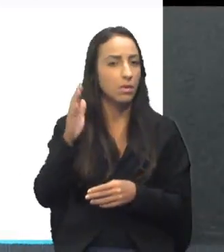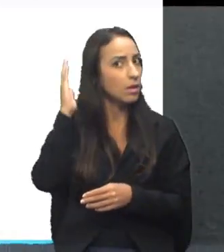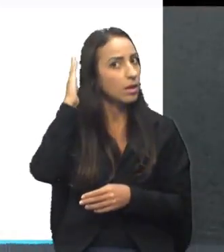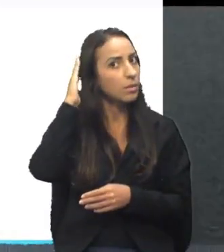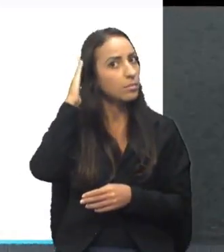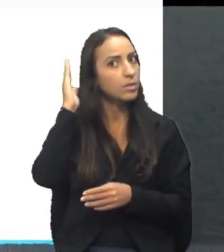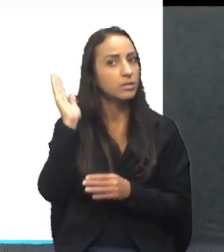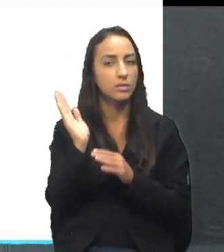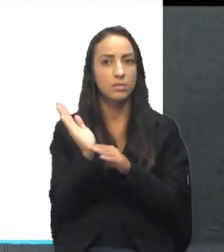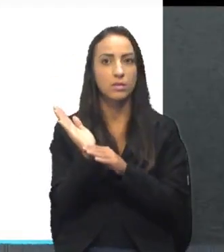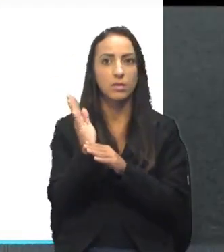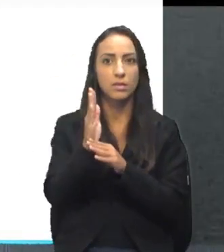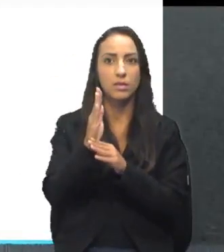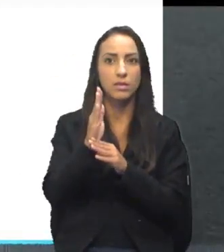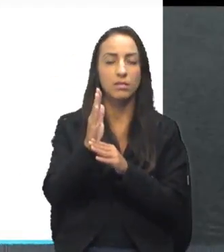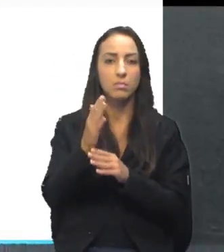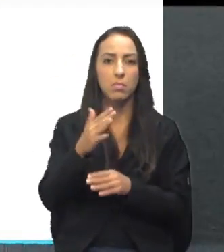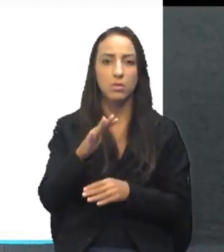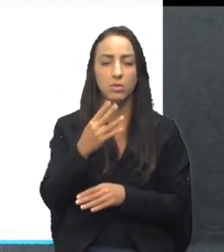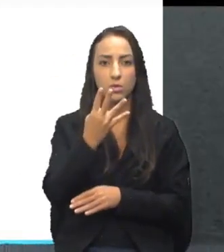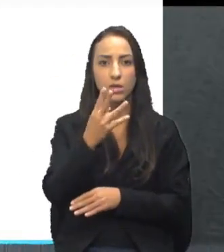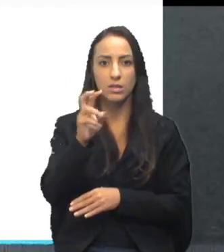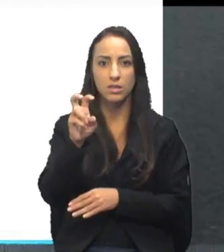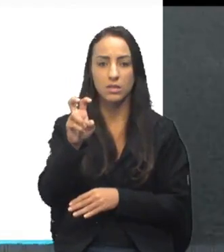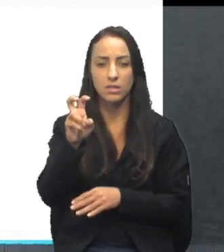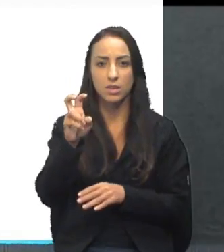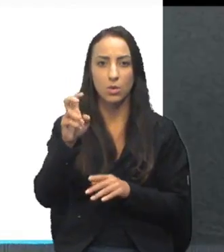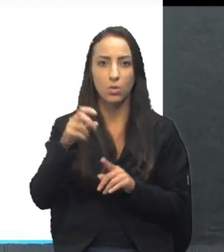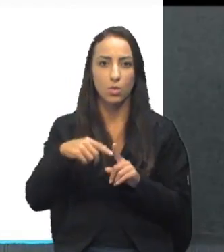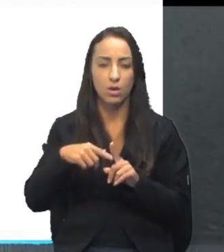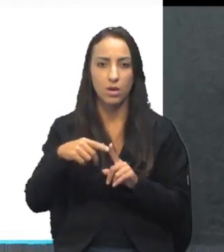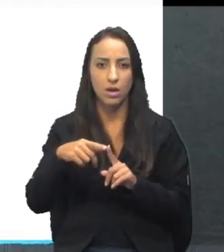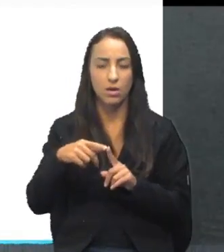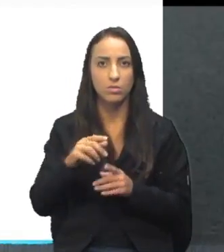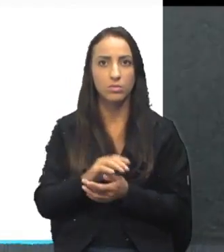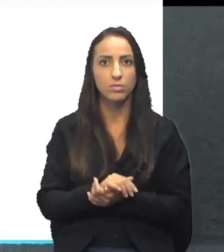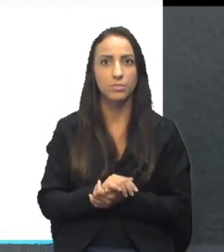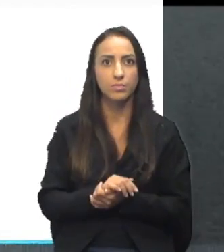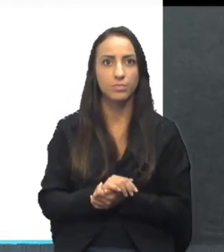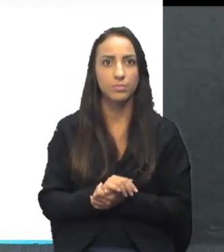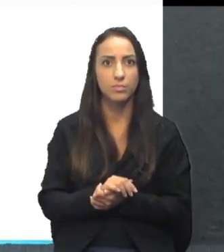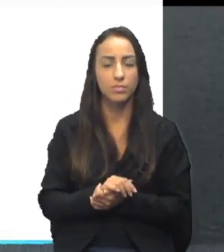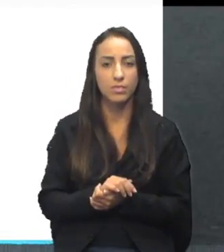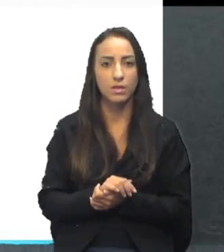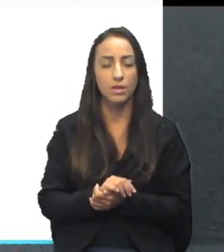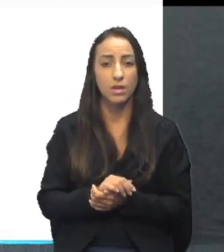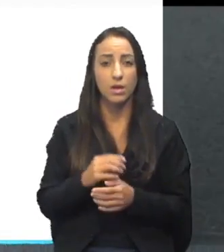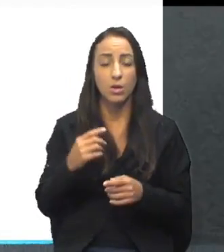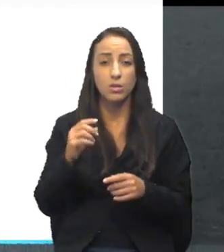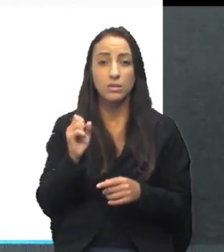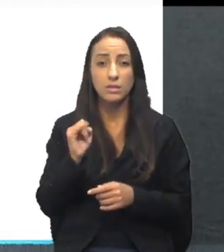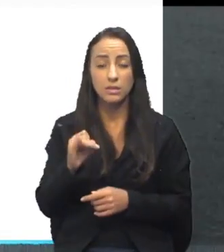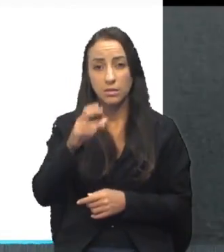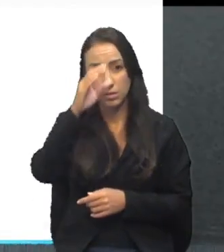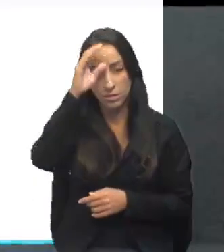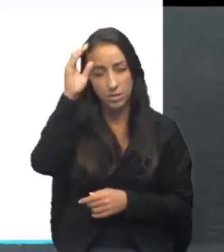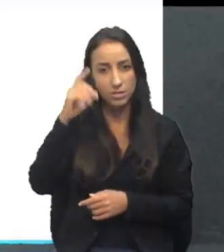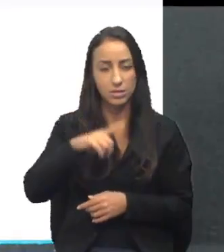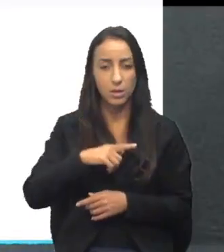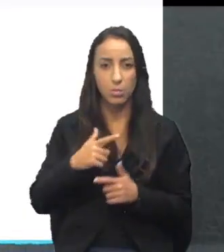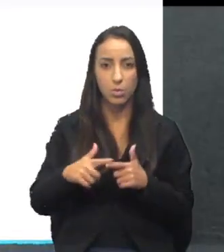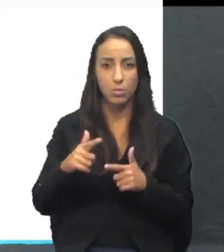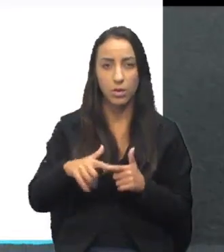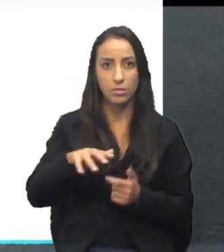aproximadamente 45 graus. Utiliza-se essa posição quando o paciente apresenta dificuldade respiratória